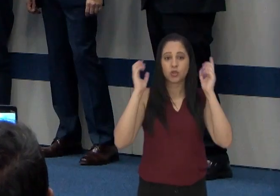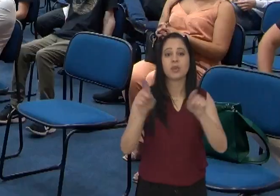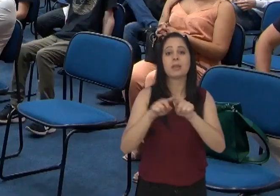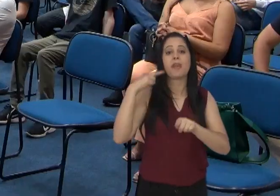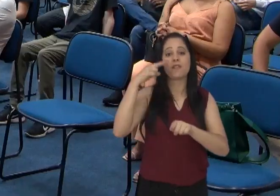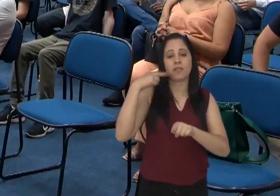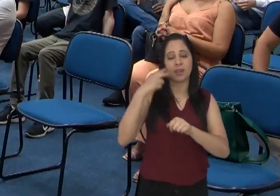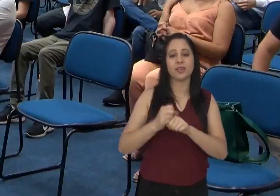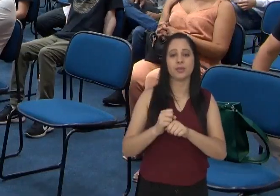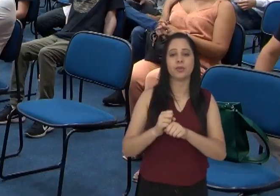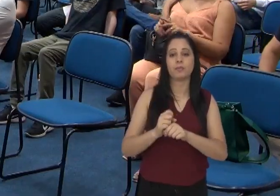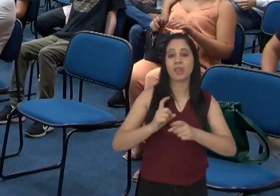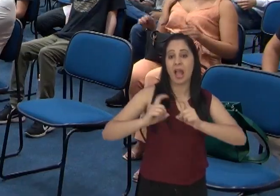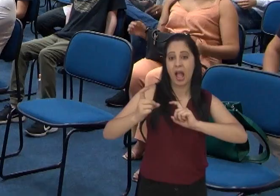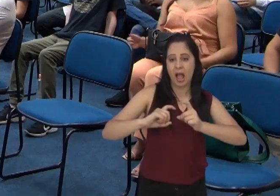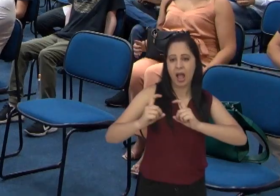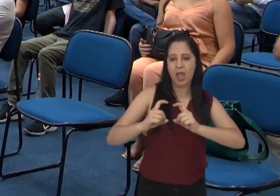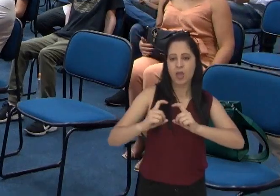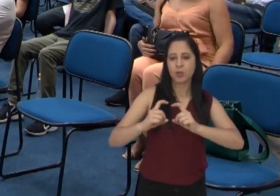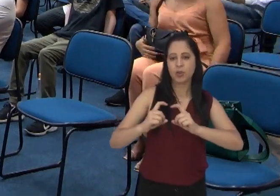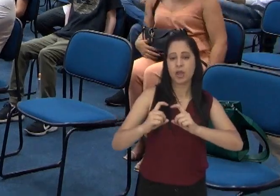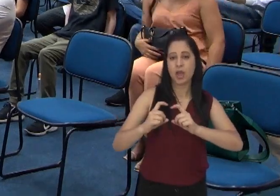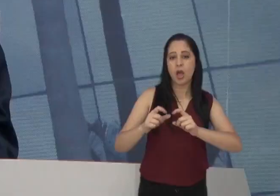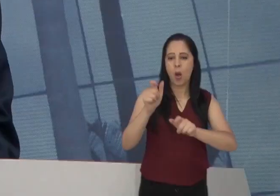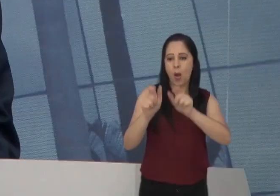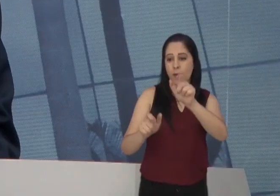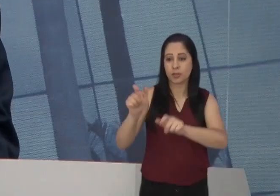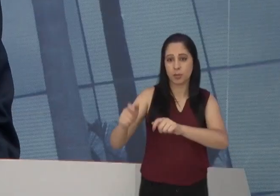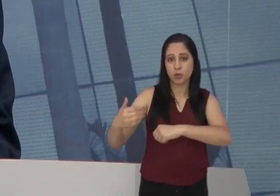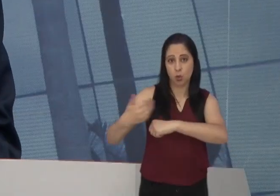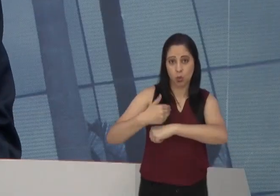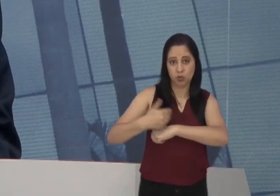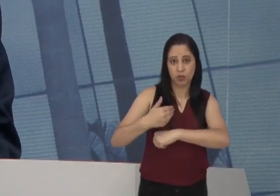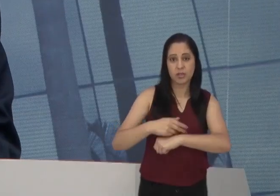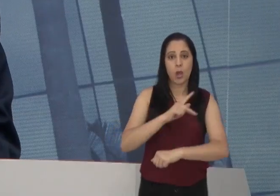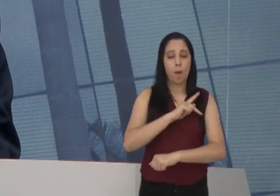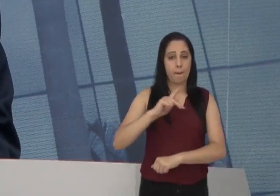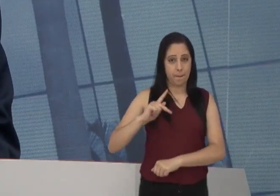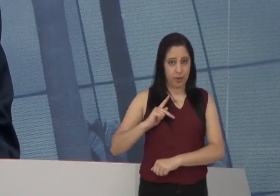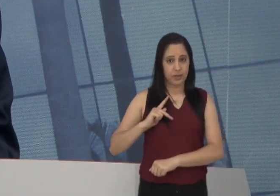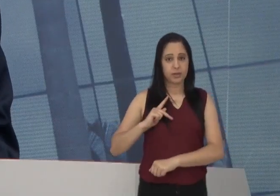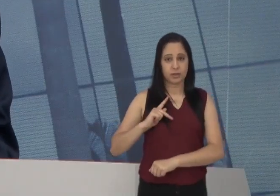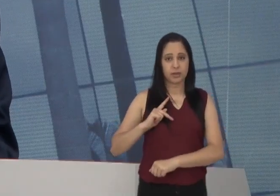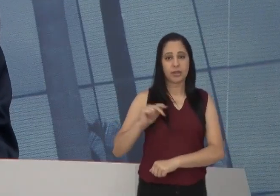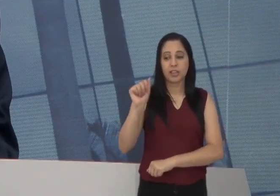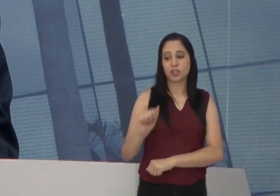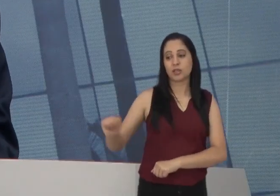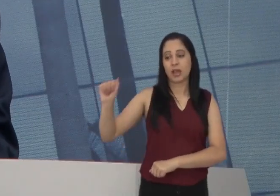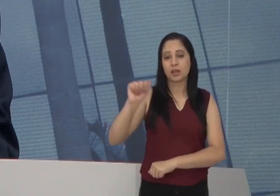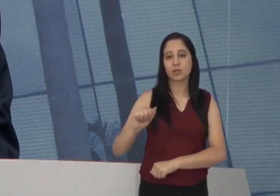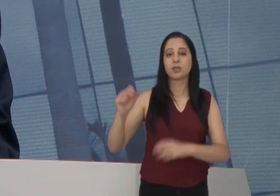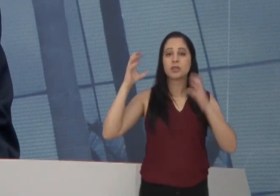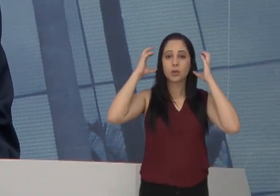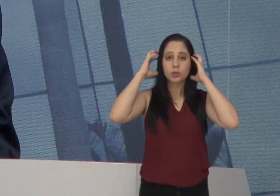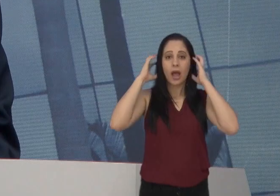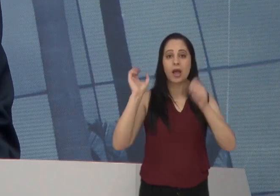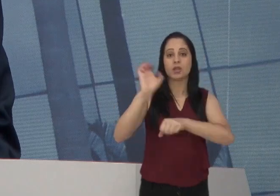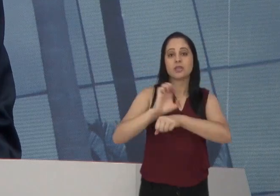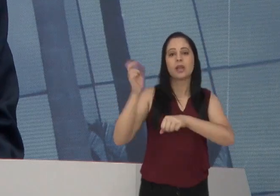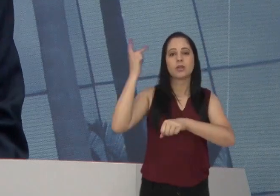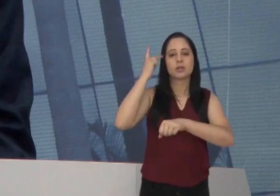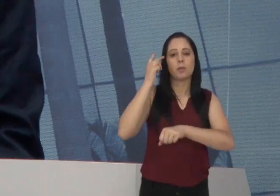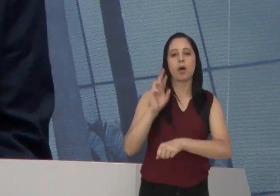Padaria, a sessão solene também contou com a presença do presidente da Associação das Emissoras de Rádio e Televisão do Estado de São